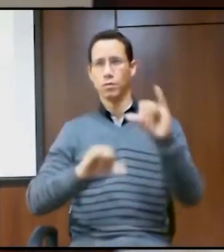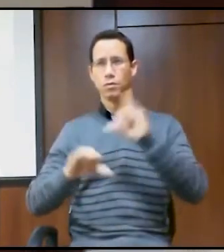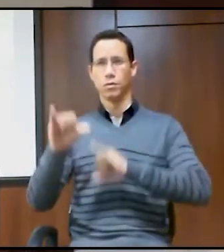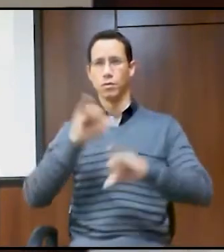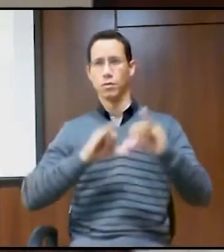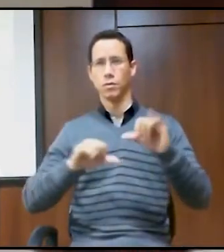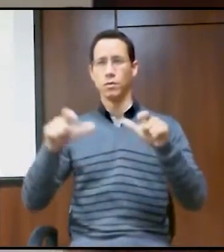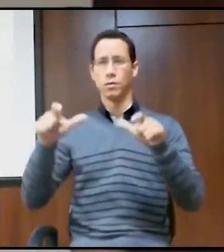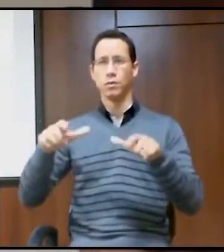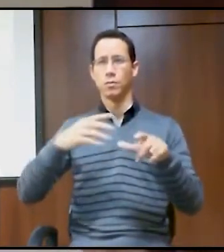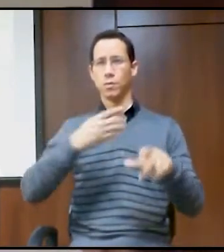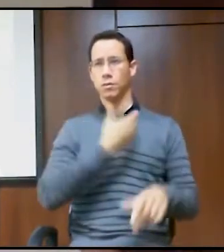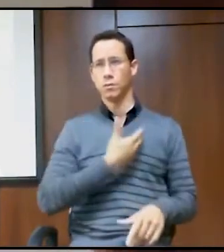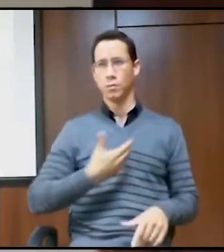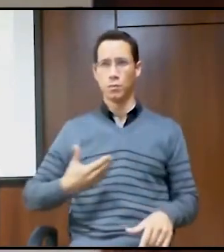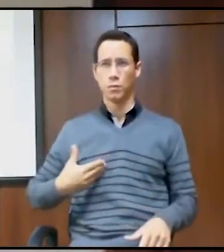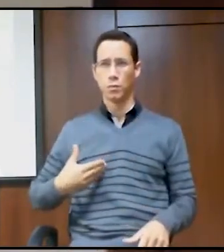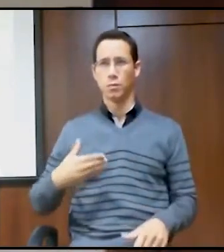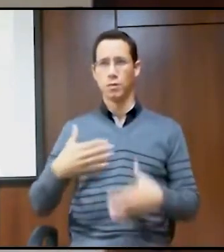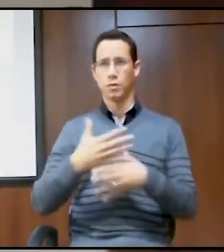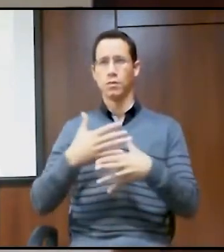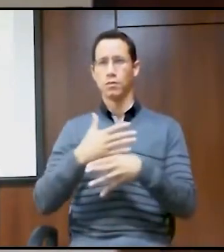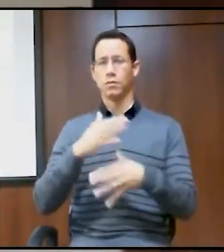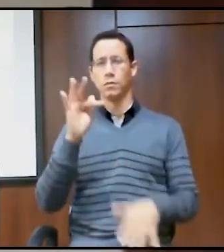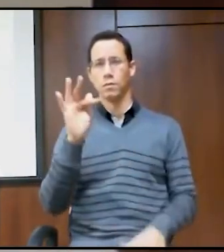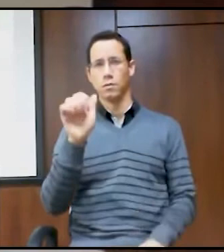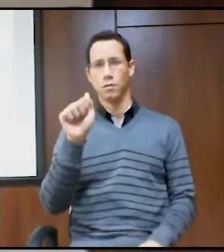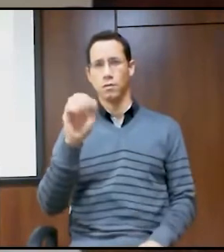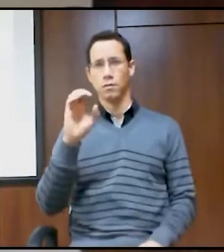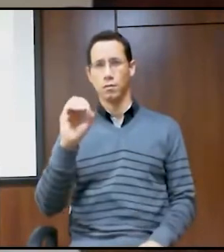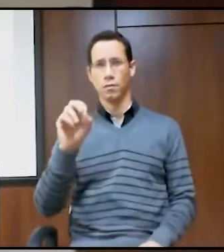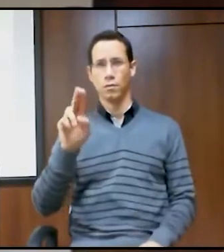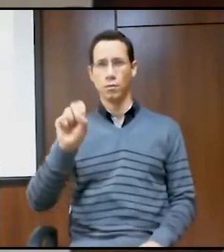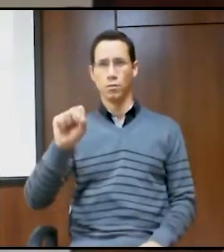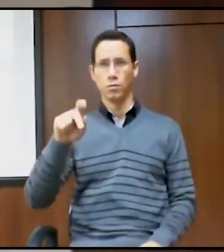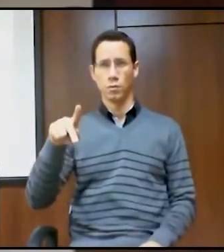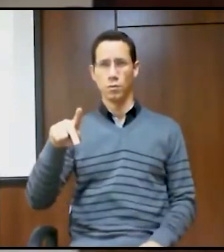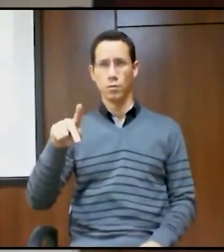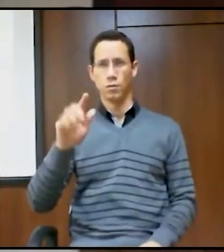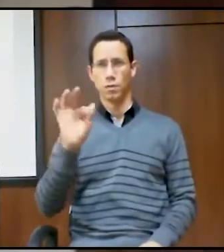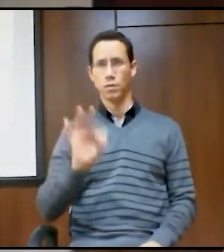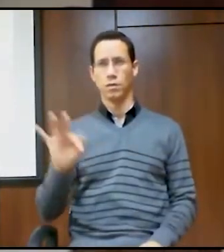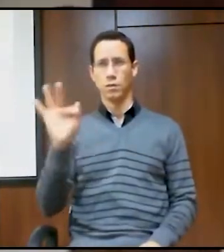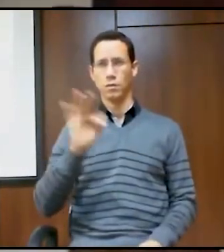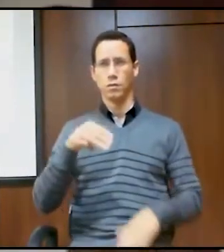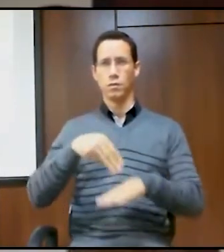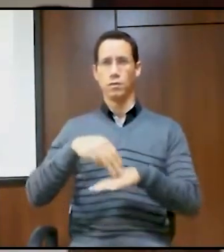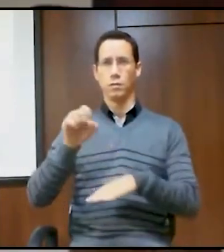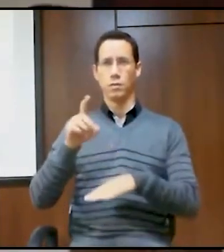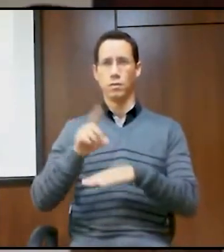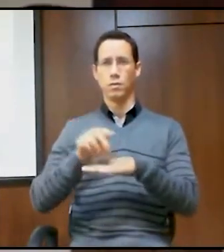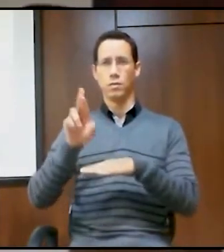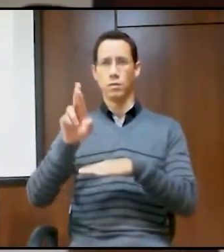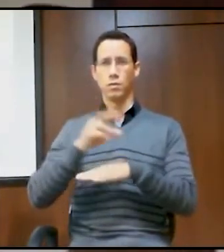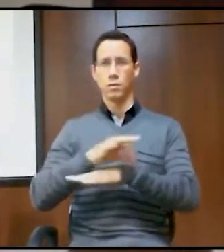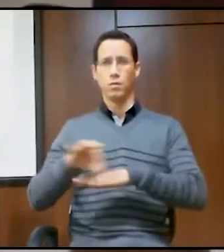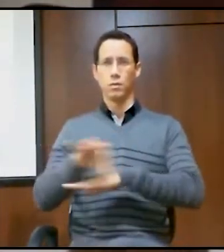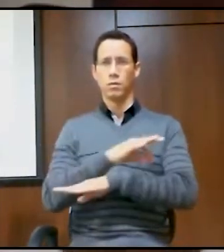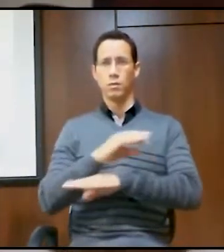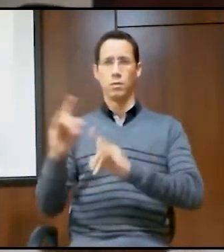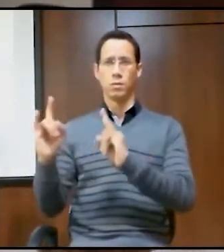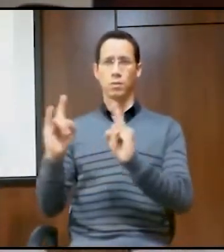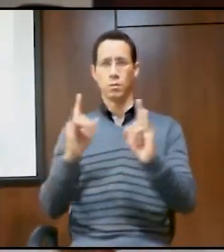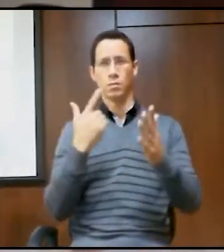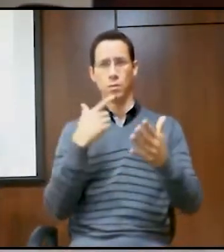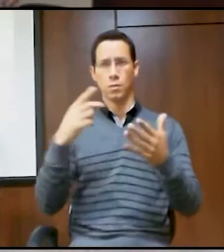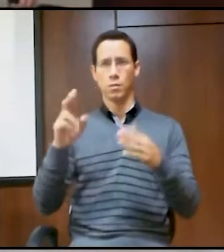Direito da Cidade, lá na cidade natal, da USP. Fez graduação em mestrado e doutorado em Arquitetura e Urbanismo pela USP,